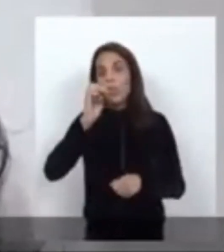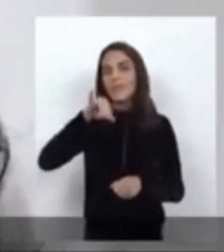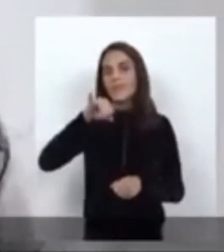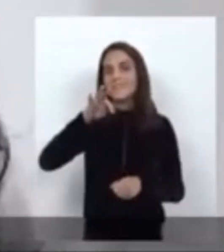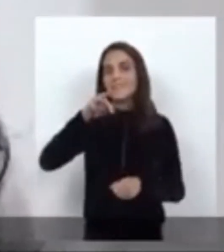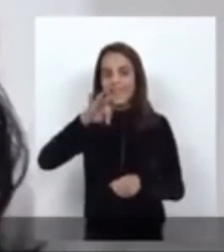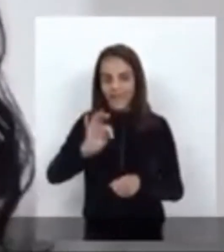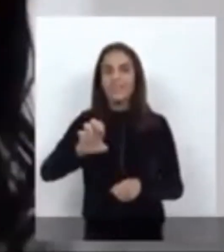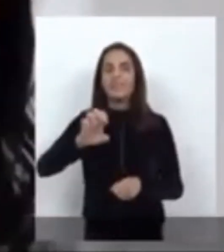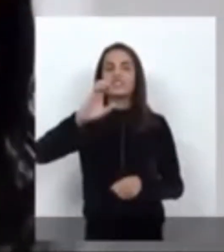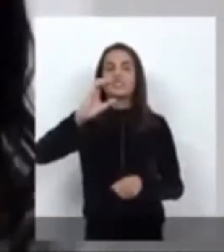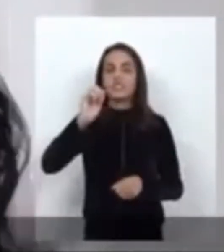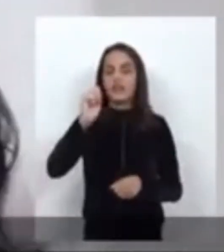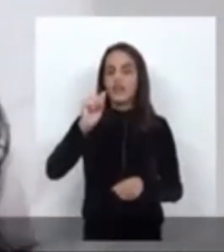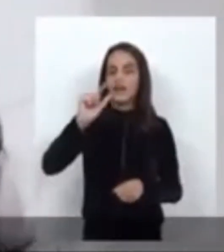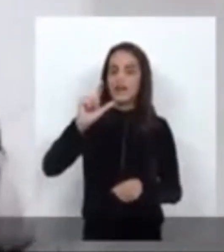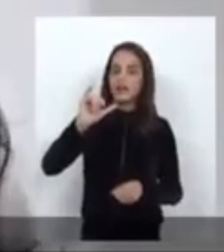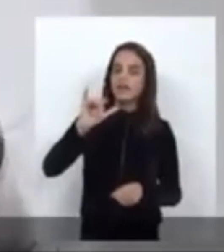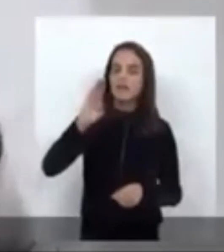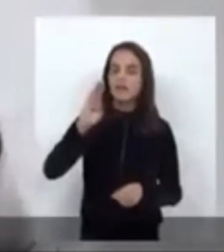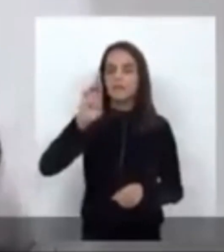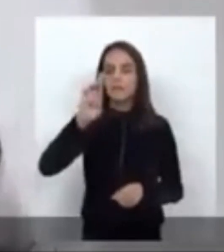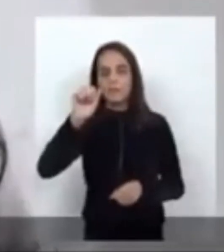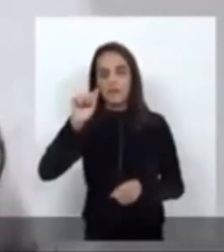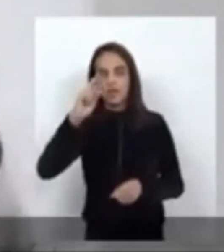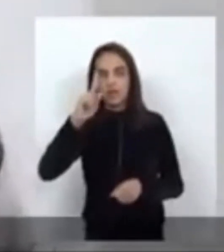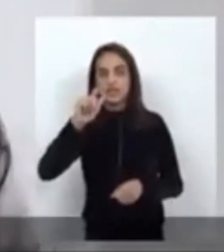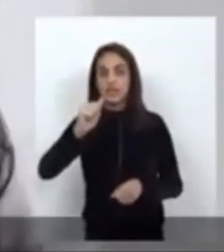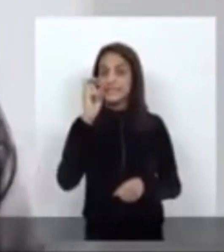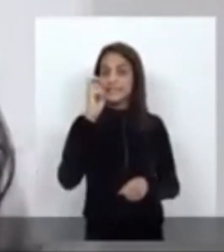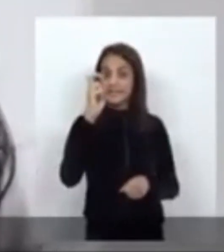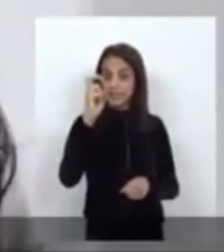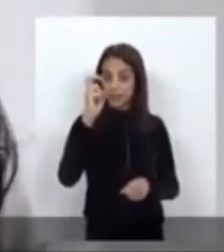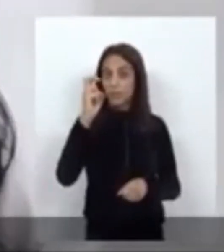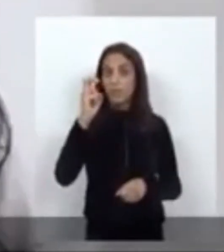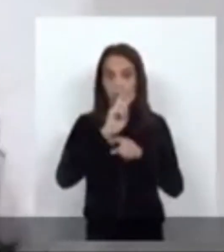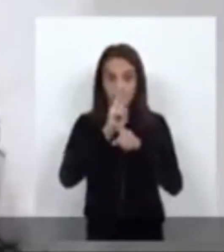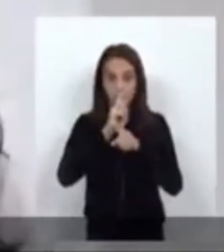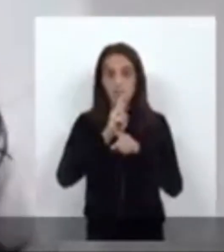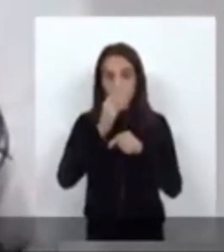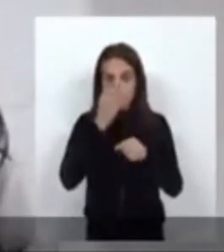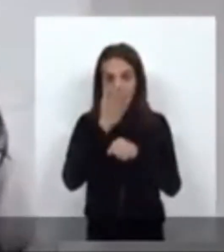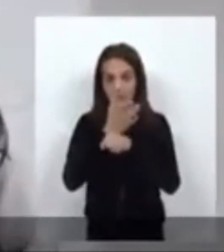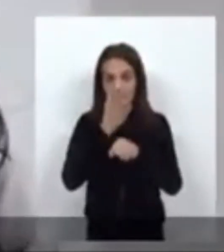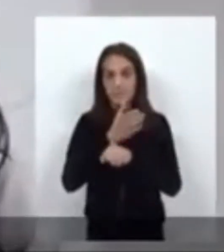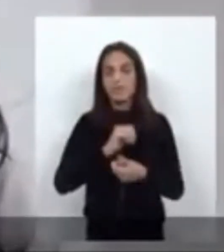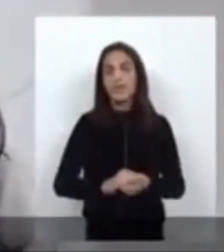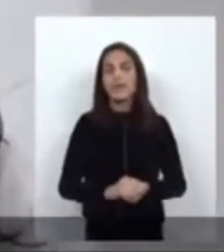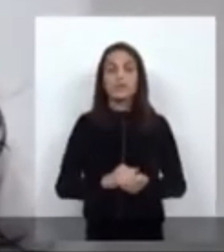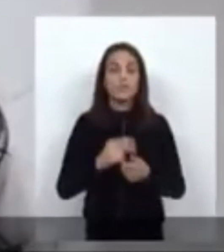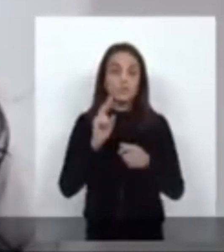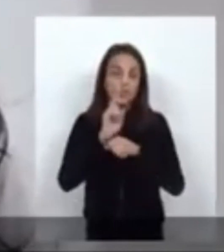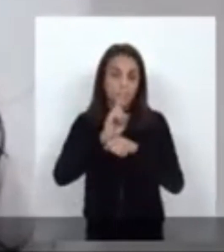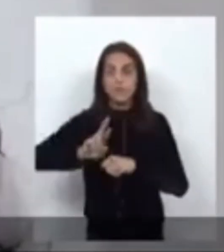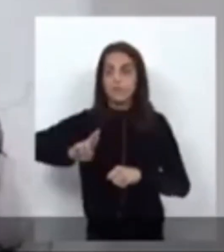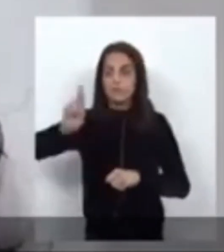o supervisor participa, sim, do comitê de calibragem. Por isso que a gente fala um comitê. Então, o supervisor responsável pela